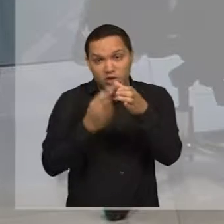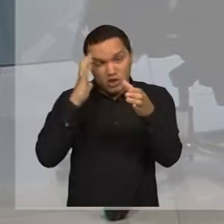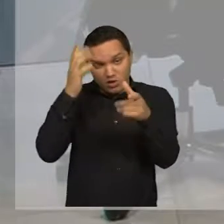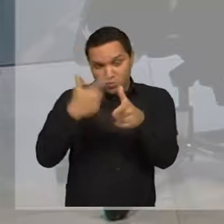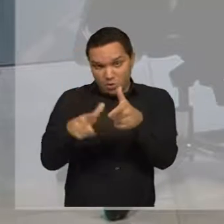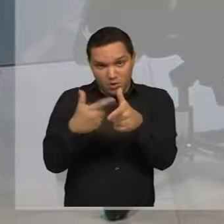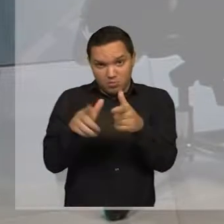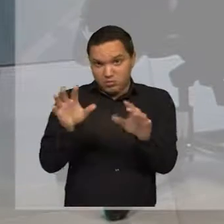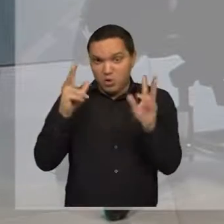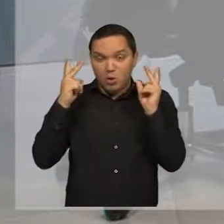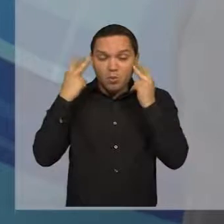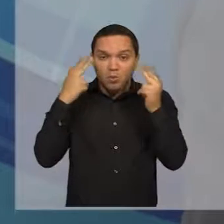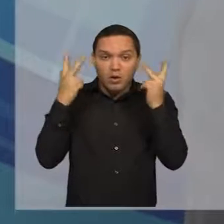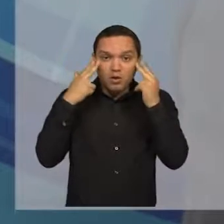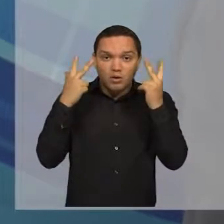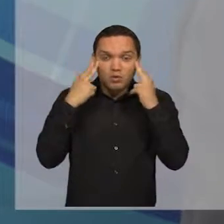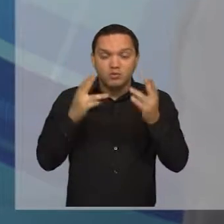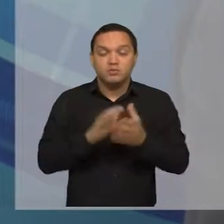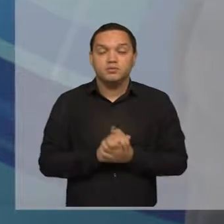resolve o problema.